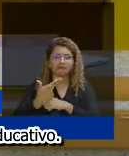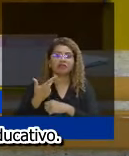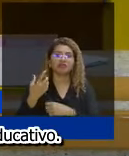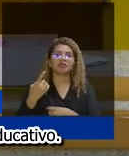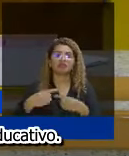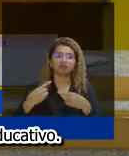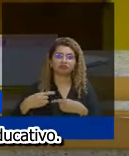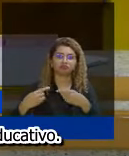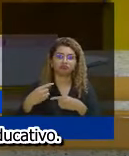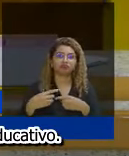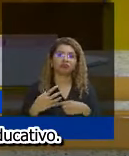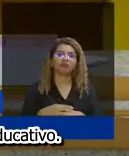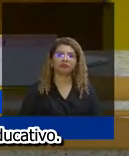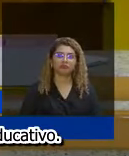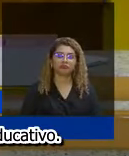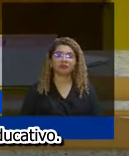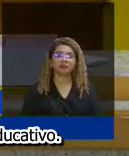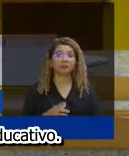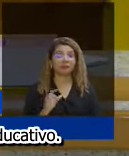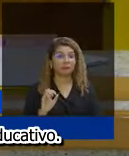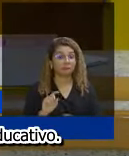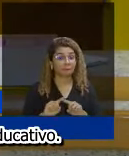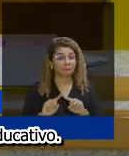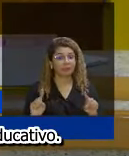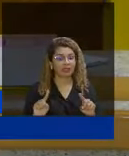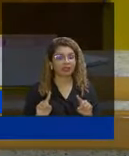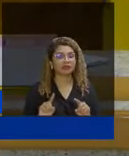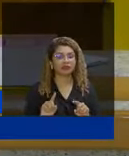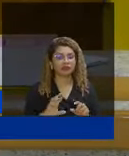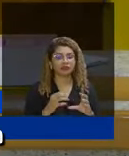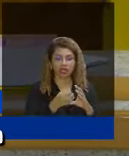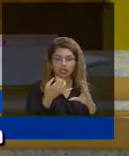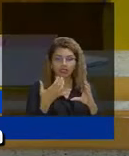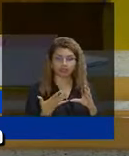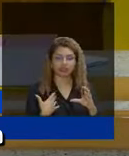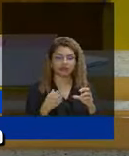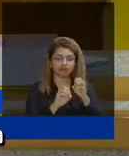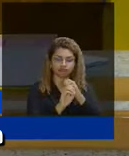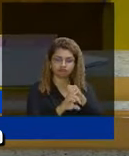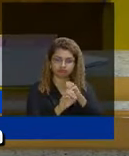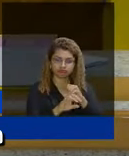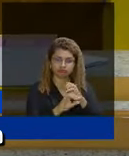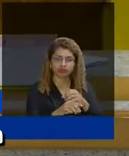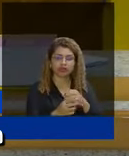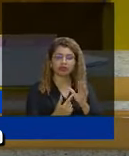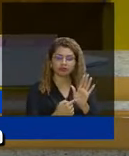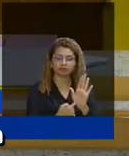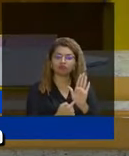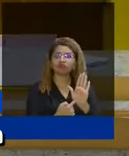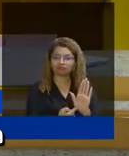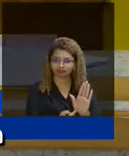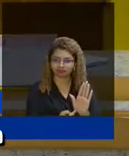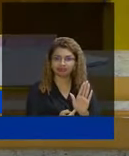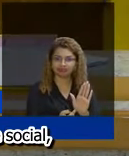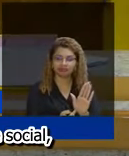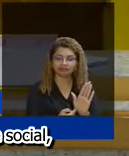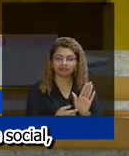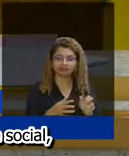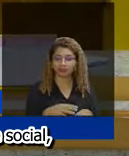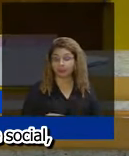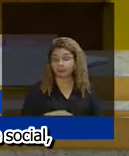que muitas vezes possuem caráter informativo e educativo. De modo diverso, a hipótese dos autos revela